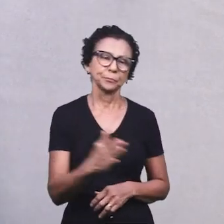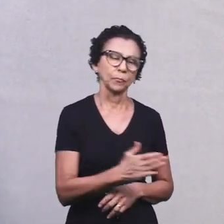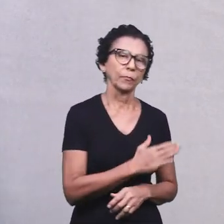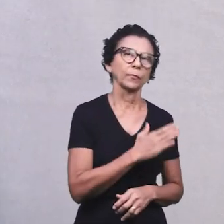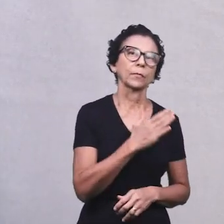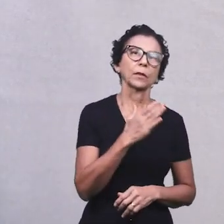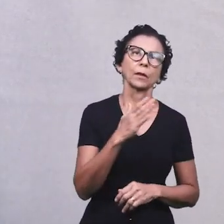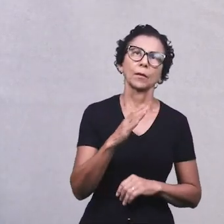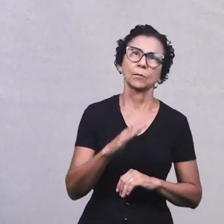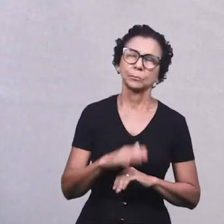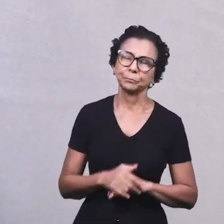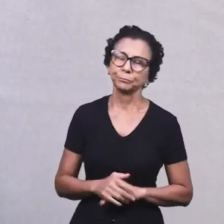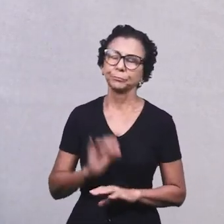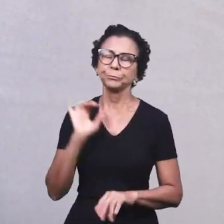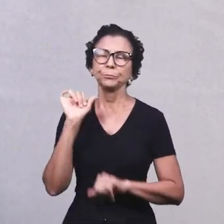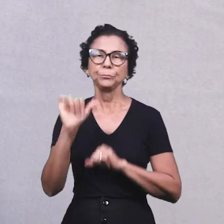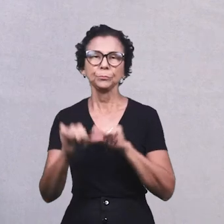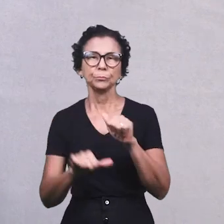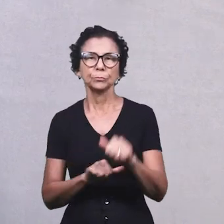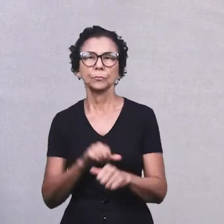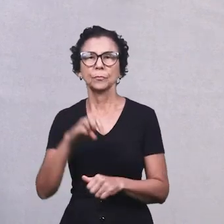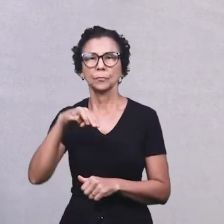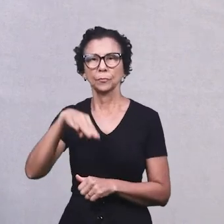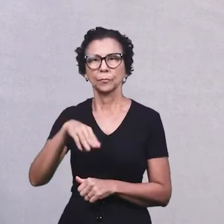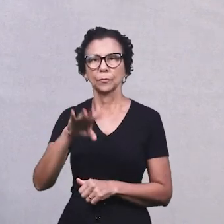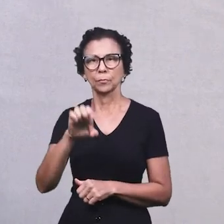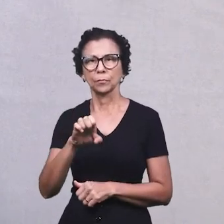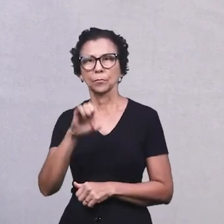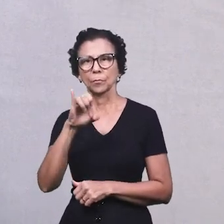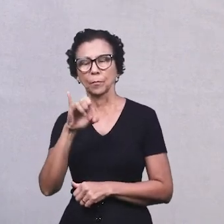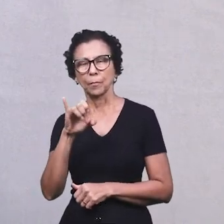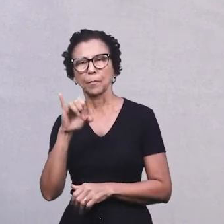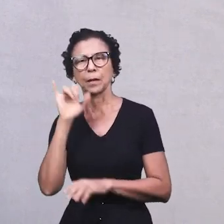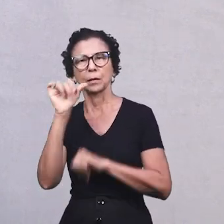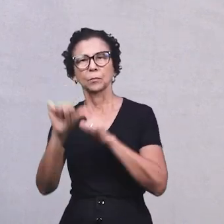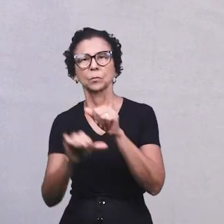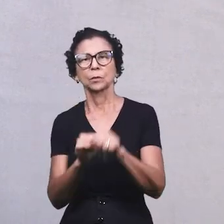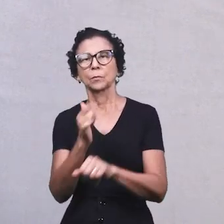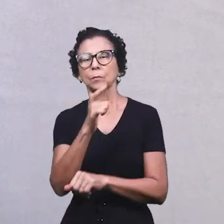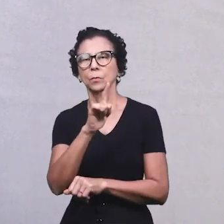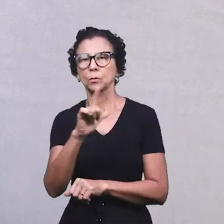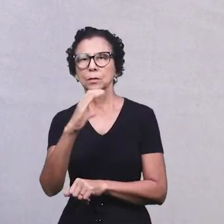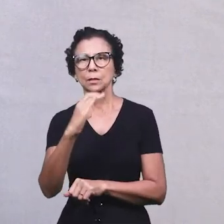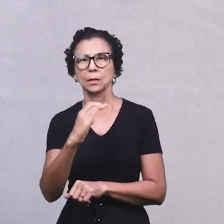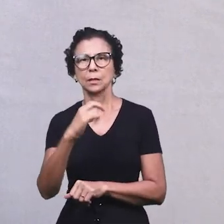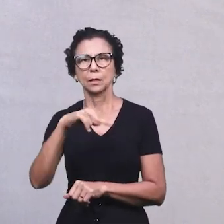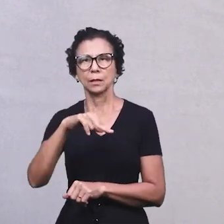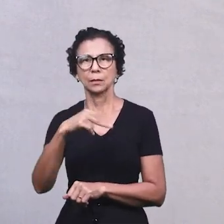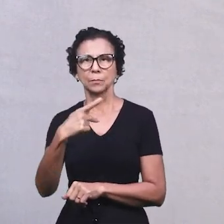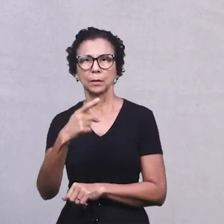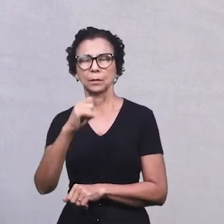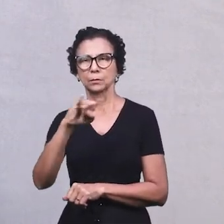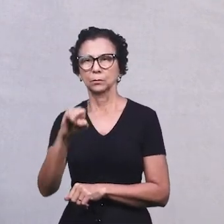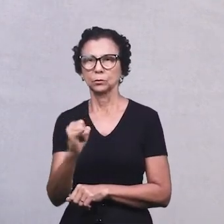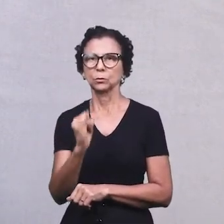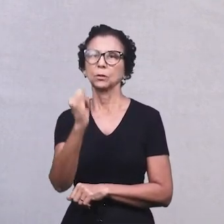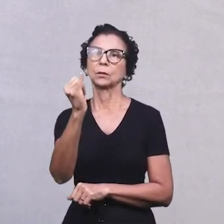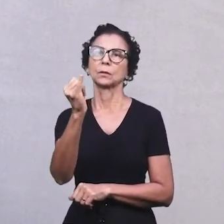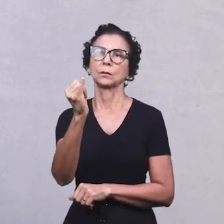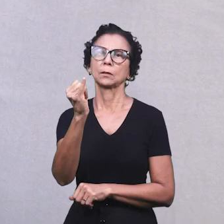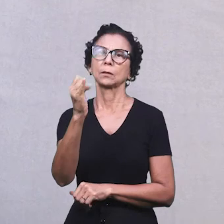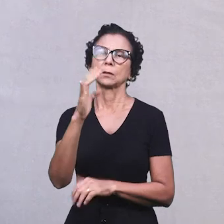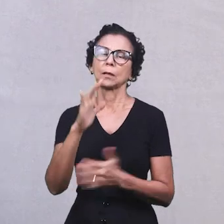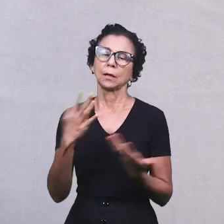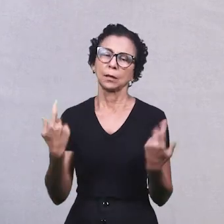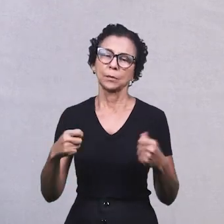fase. Aí eu tive que sair do MEI, passar para um novo regime, e aí sim, aí houve a necessidade agora de